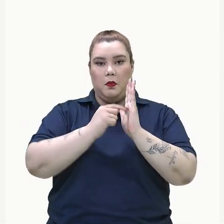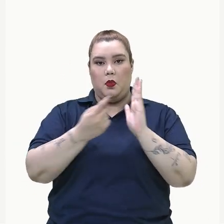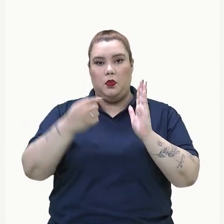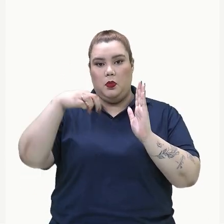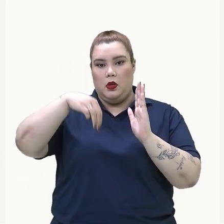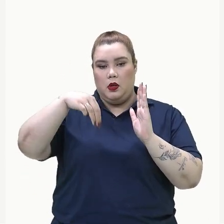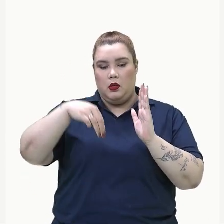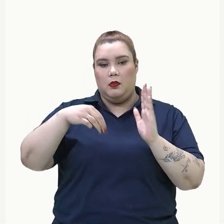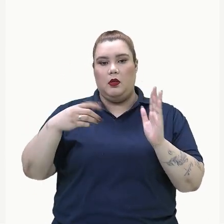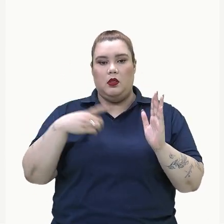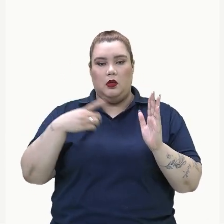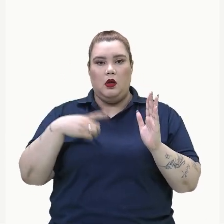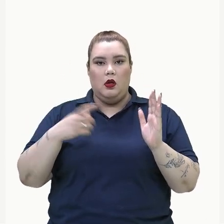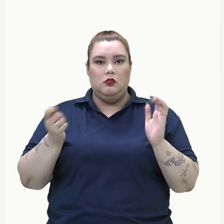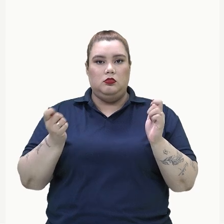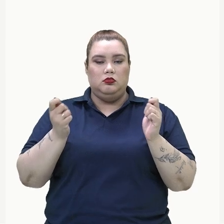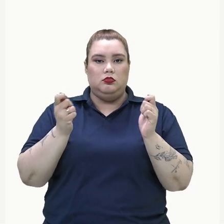precisão